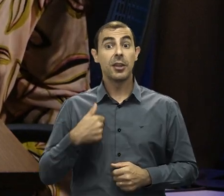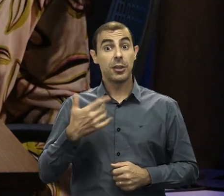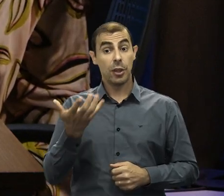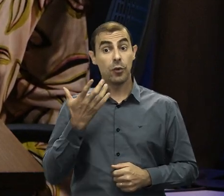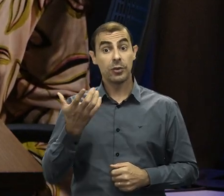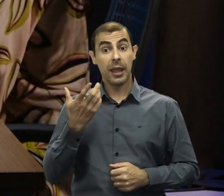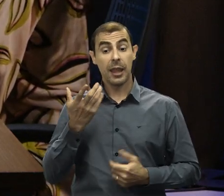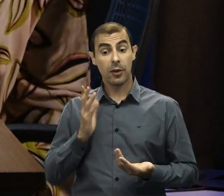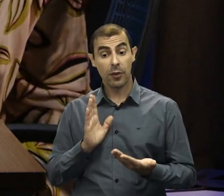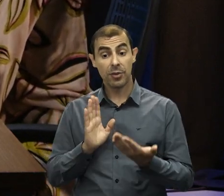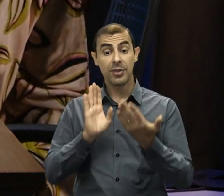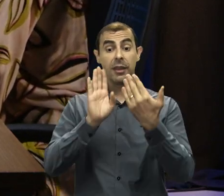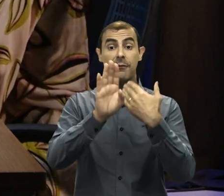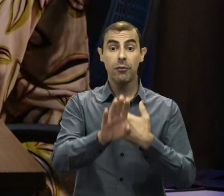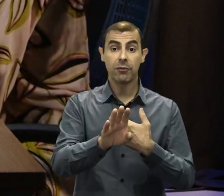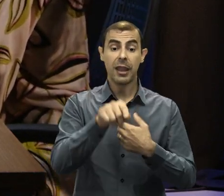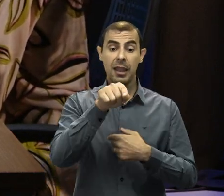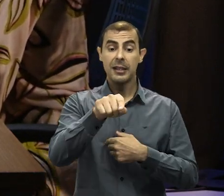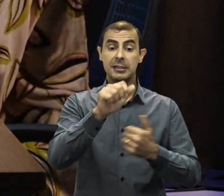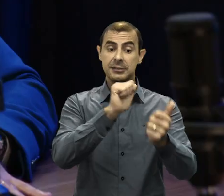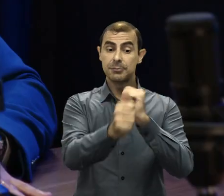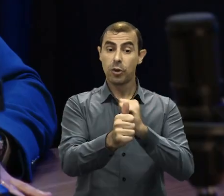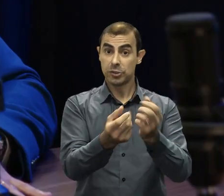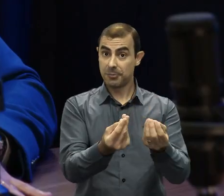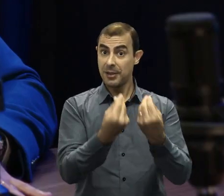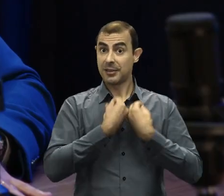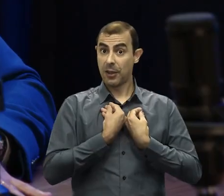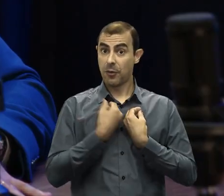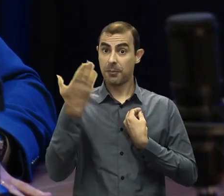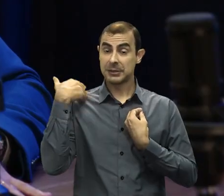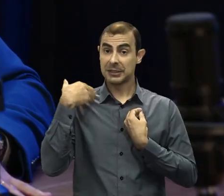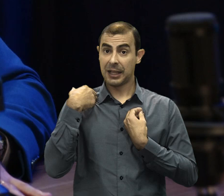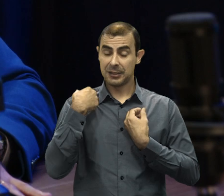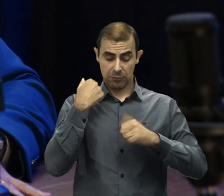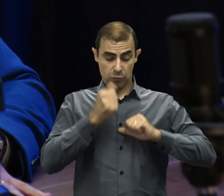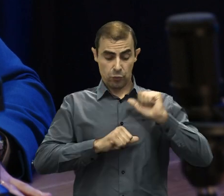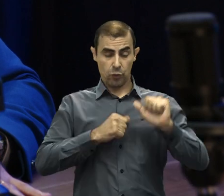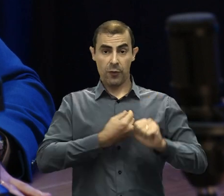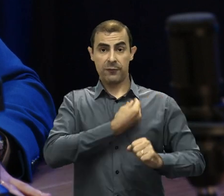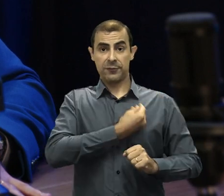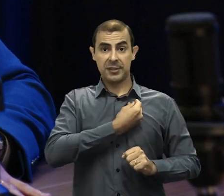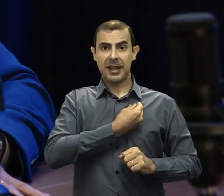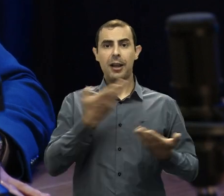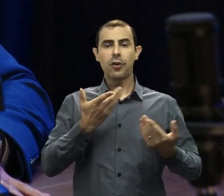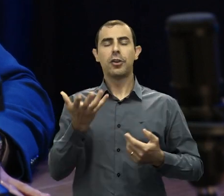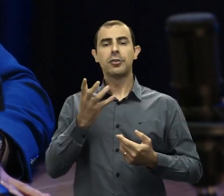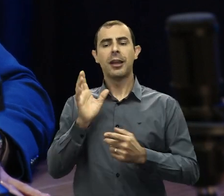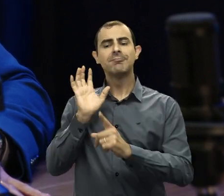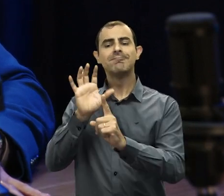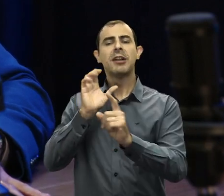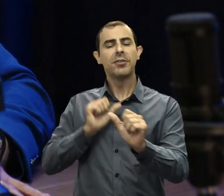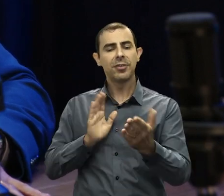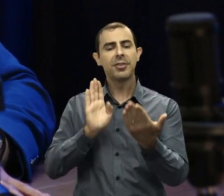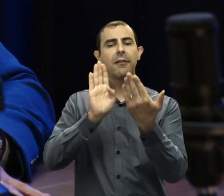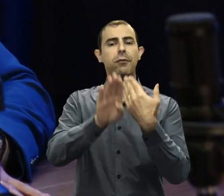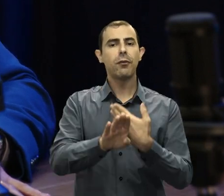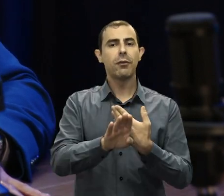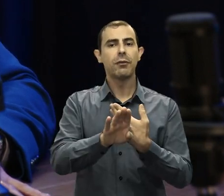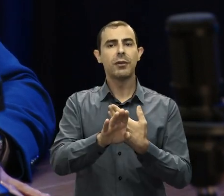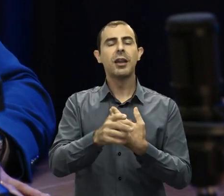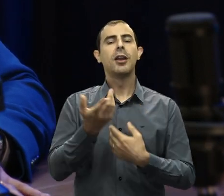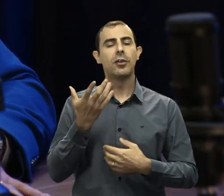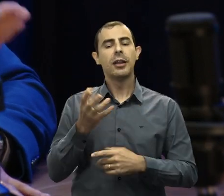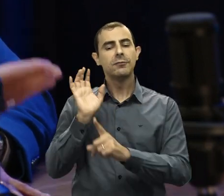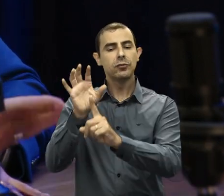quero devolver para o esporte aquilo que o esporte me deu. Então ele fez em mim a corrente do bem, né? Ele fez algo bom para mim. Então, eu